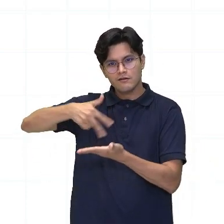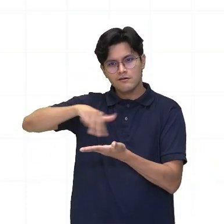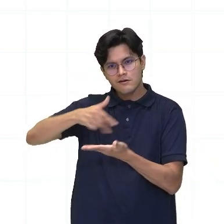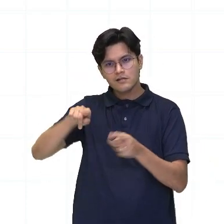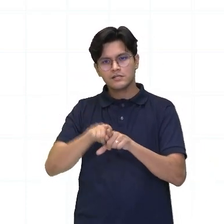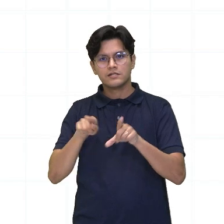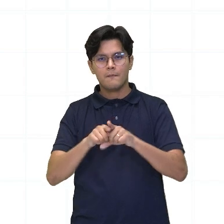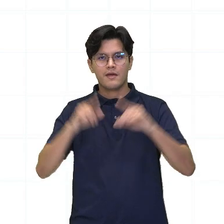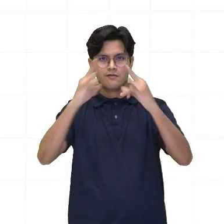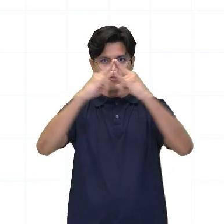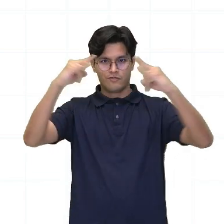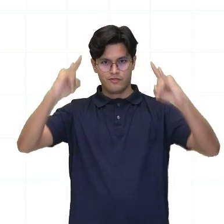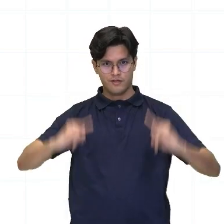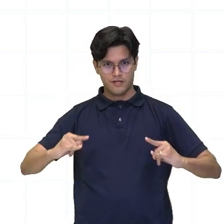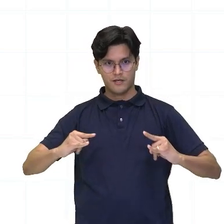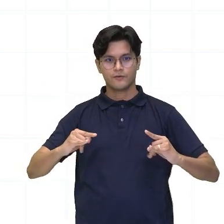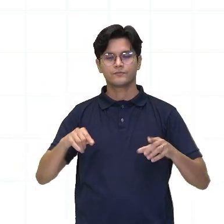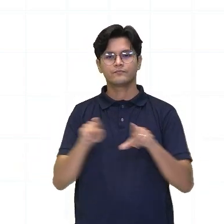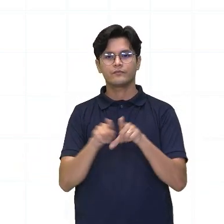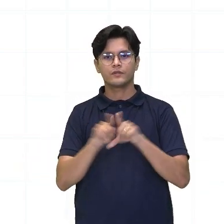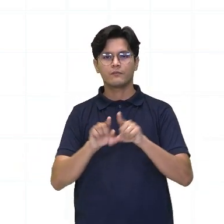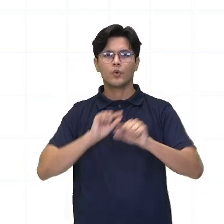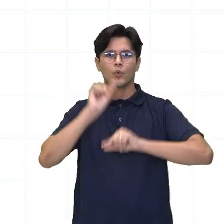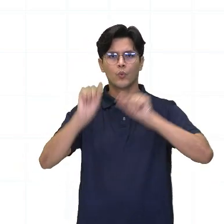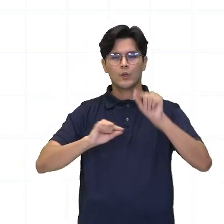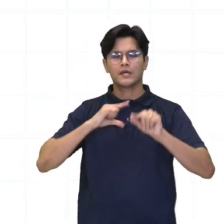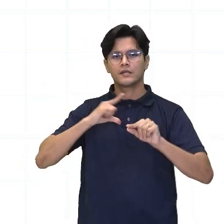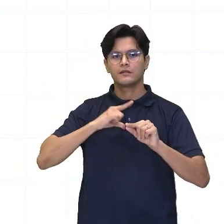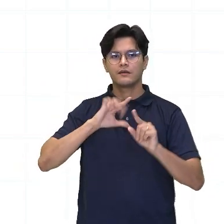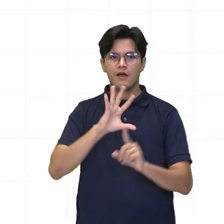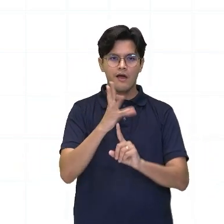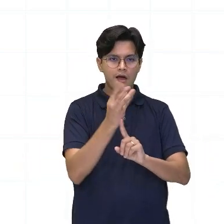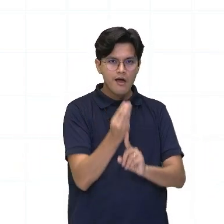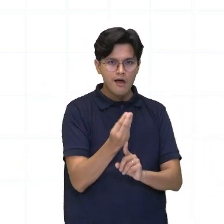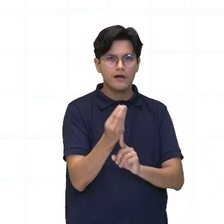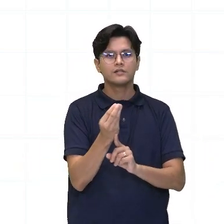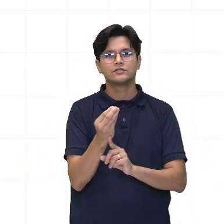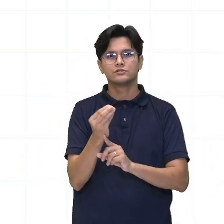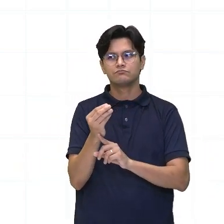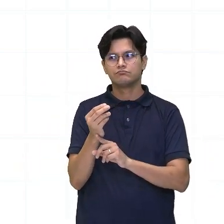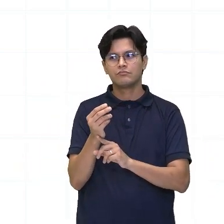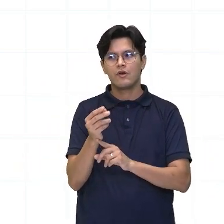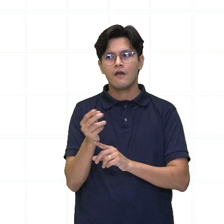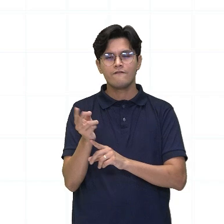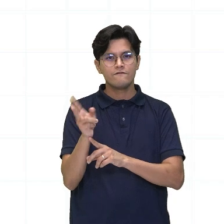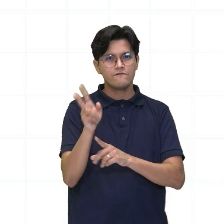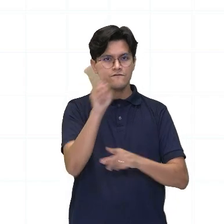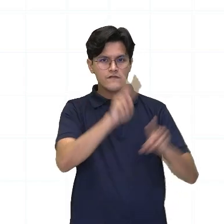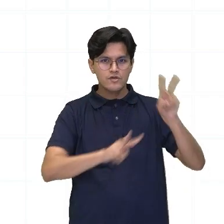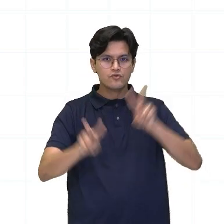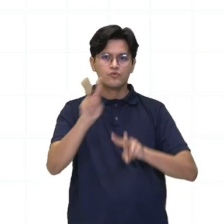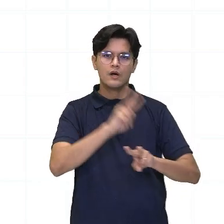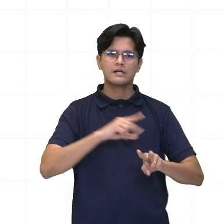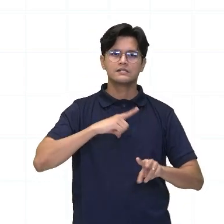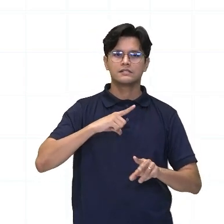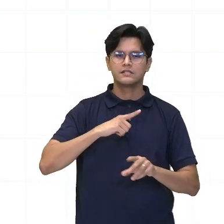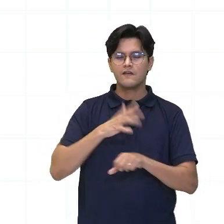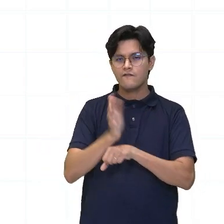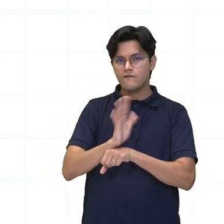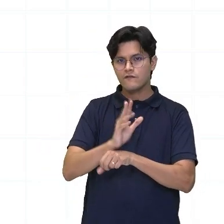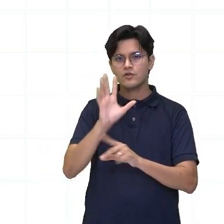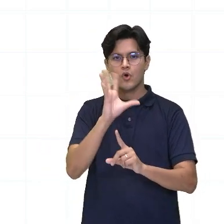da apresentação. E tem as artes visuais, que são videoarte, cinema, música e